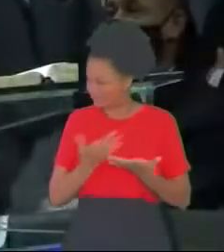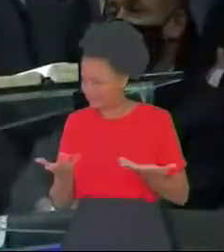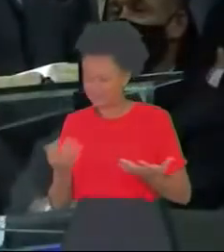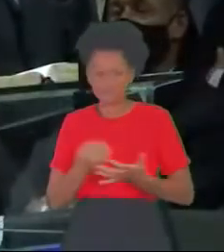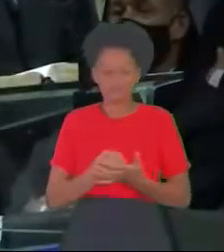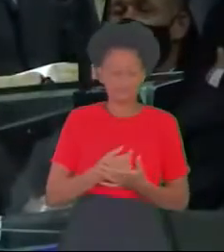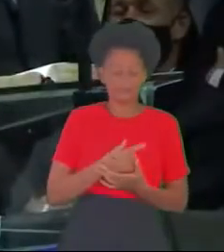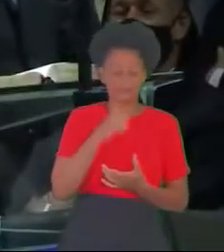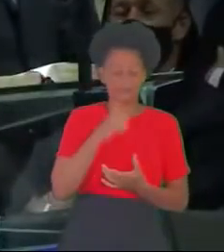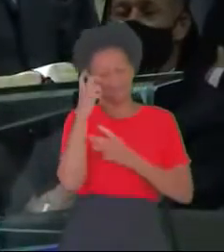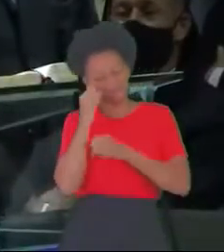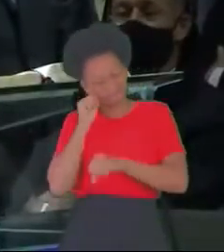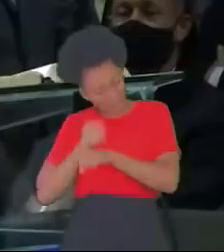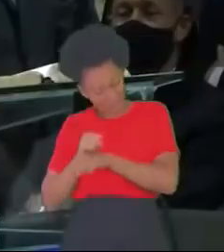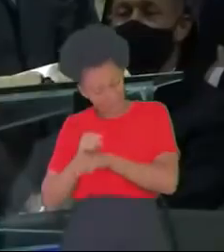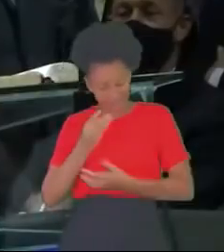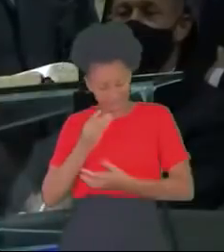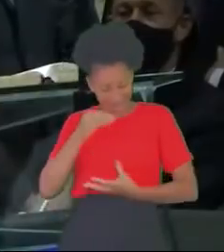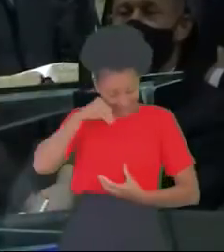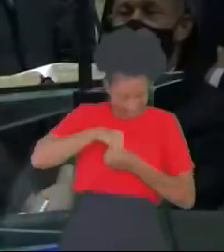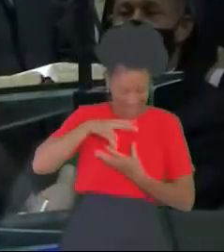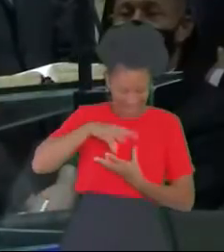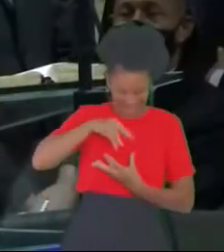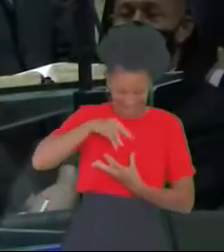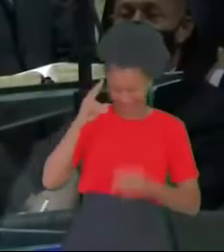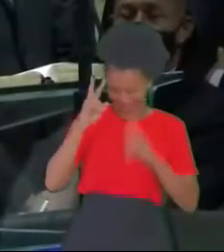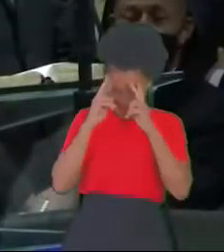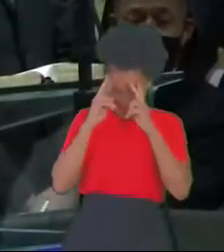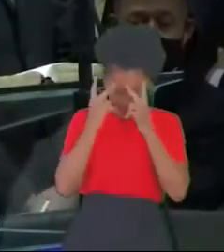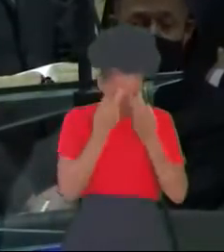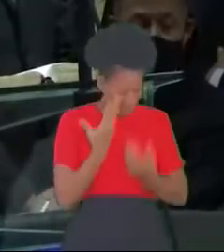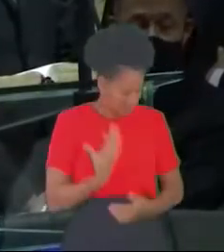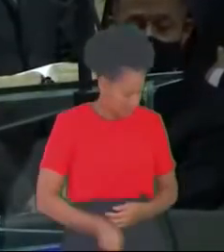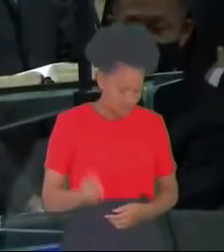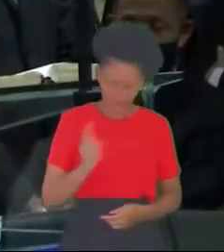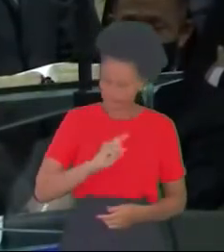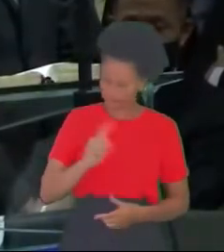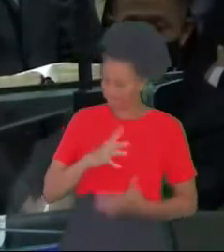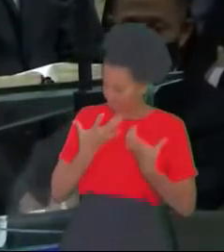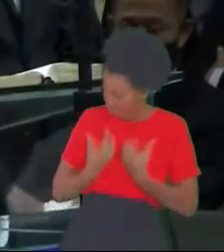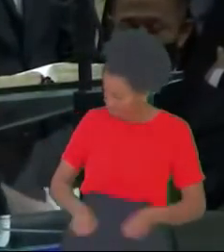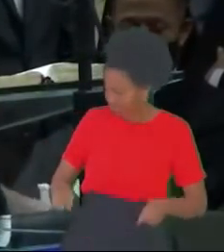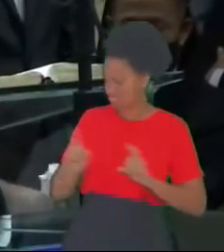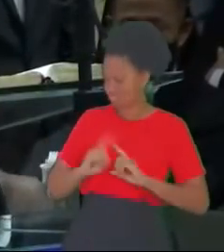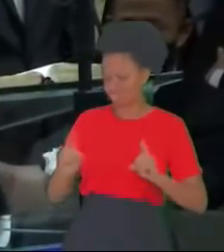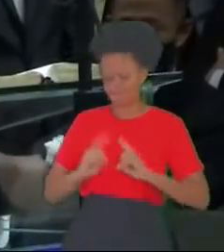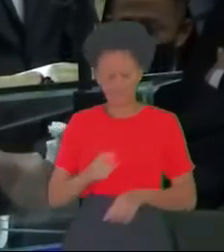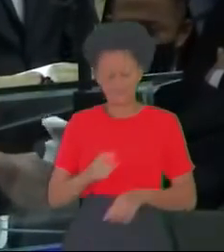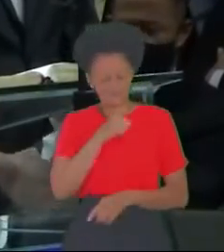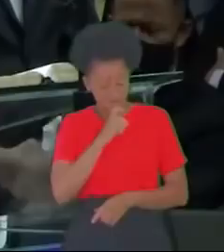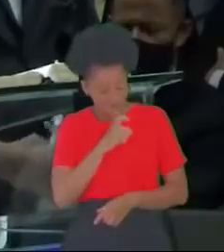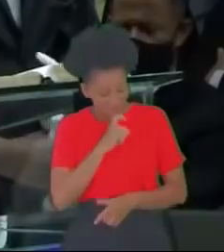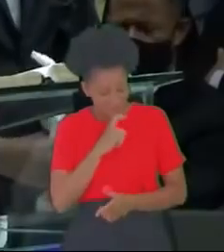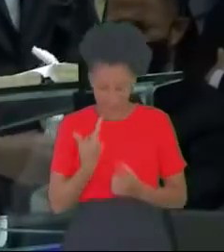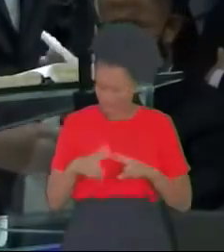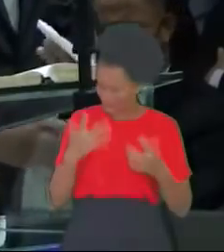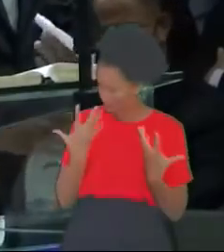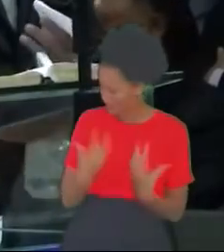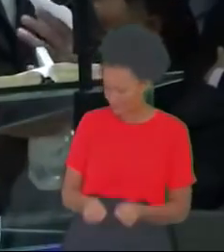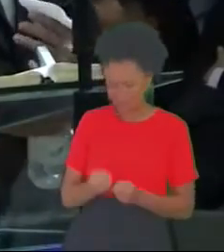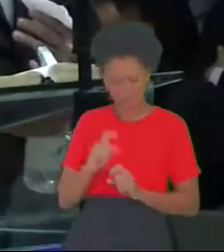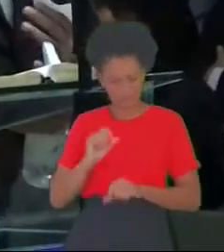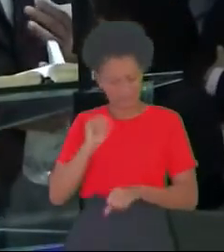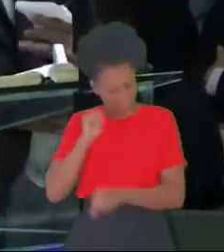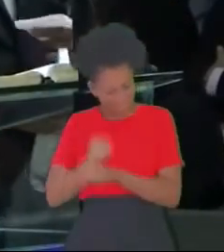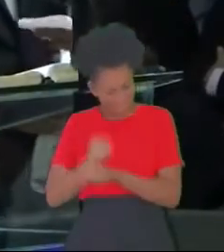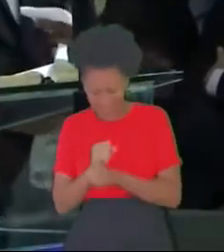sono, mas dentro da alma dele tem uma revolta. Eu não aceito a frieza, eu não aceito. Eu estou frio, mas não aceito. Eu estou cochilando, mas